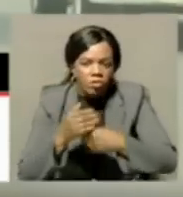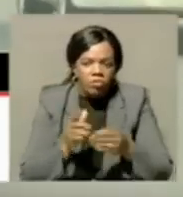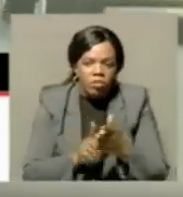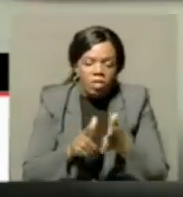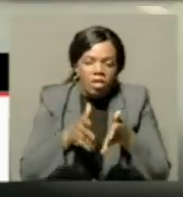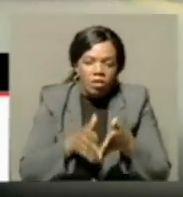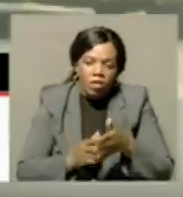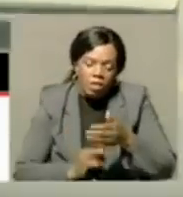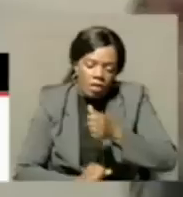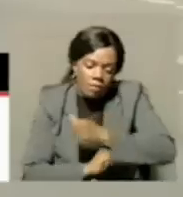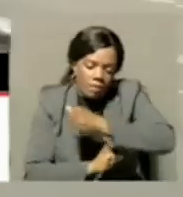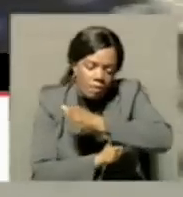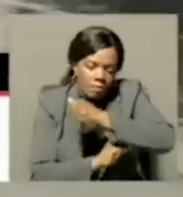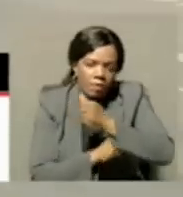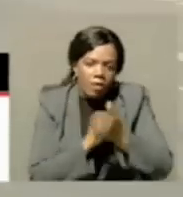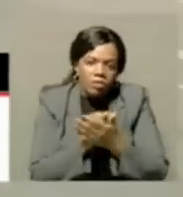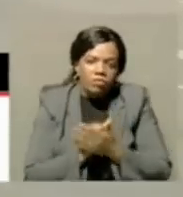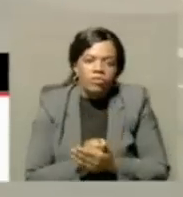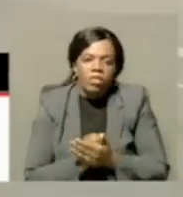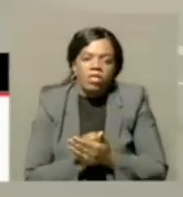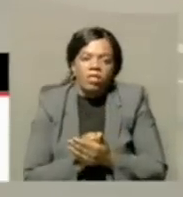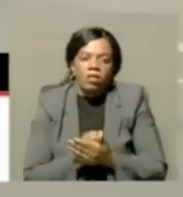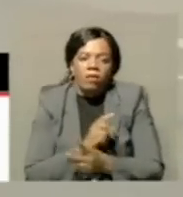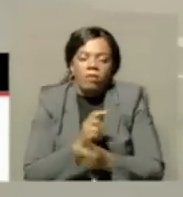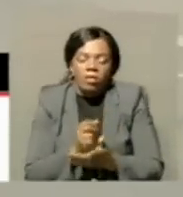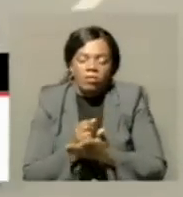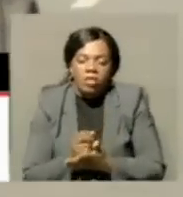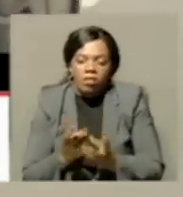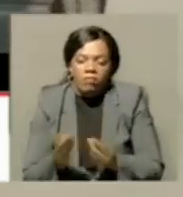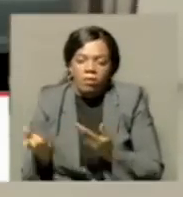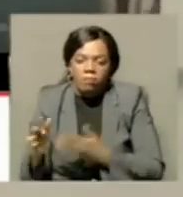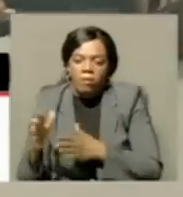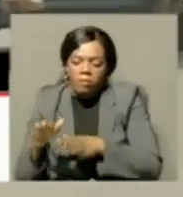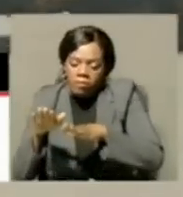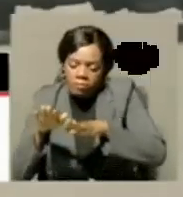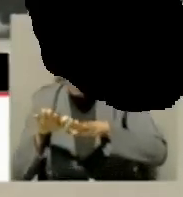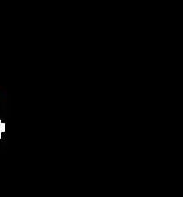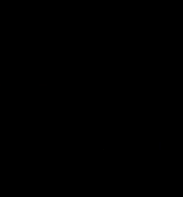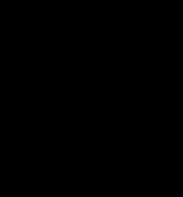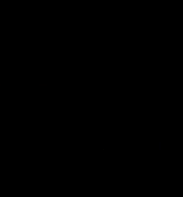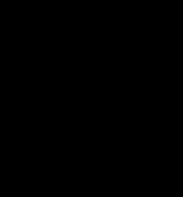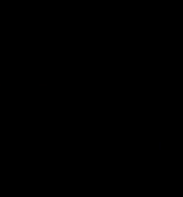que vão diminuir os acidentes e, consequentemente, o número de mortes nas estradas da capital.